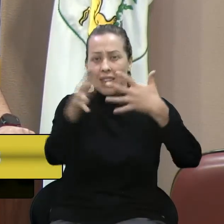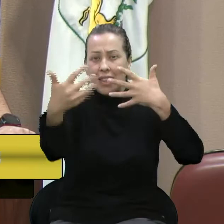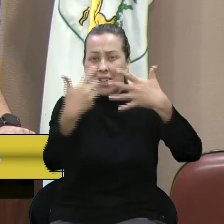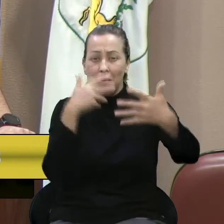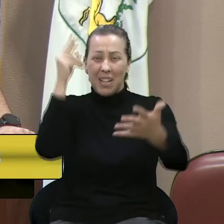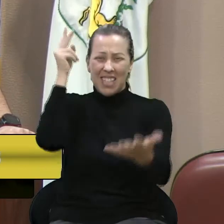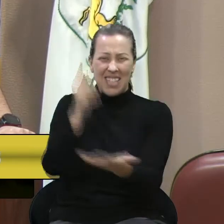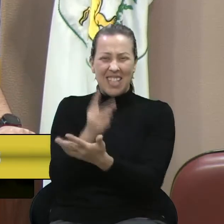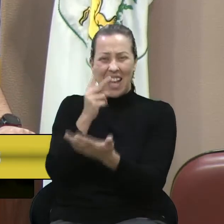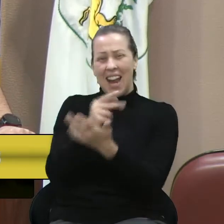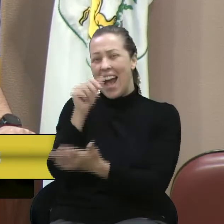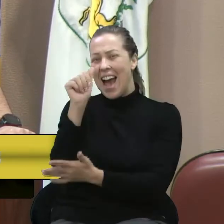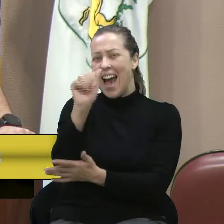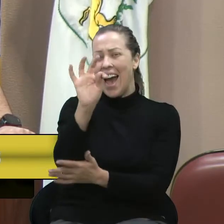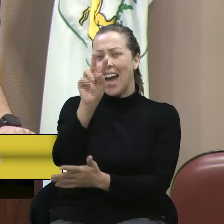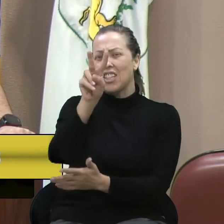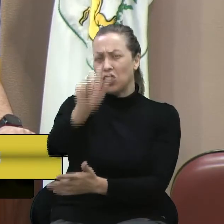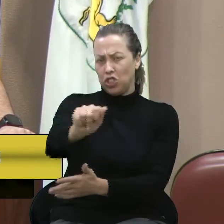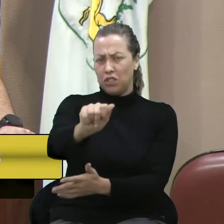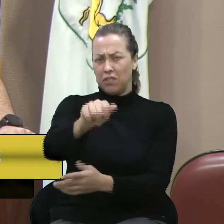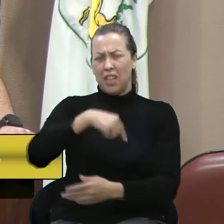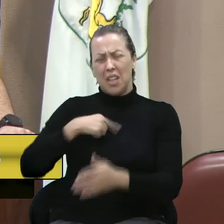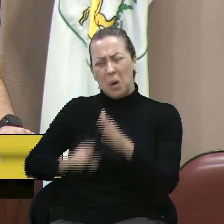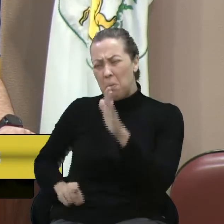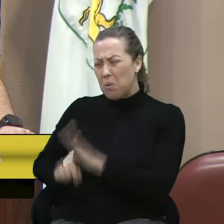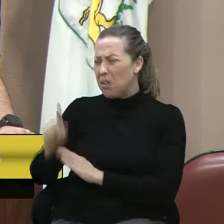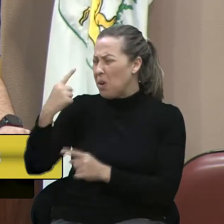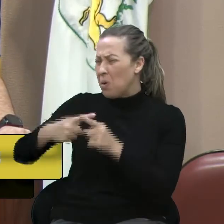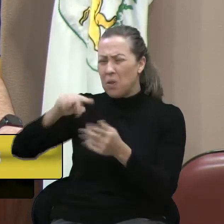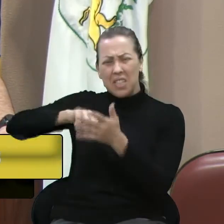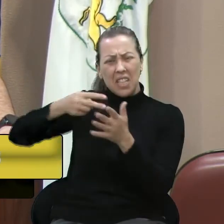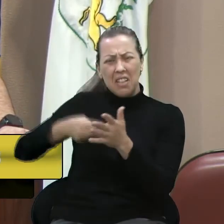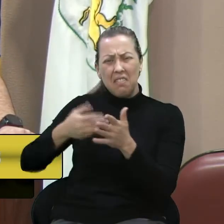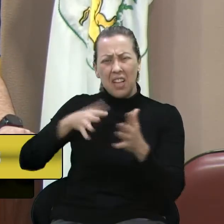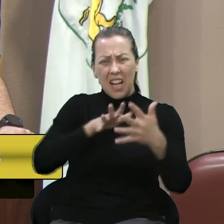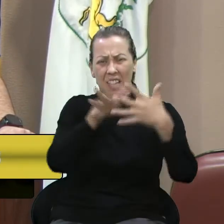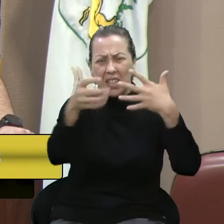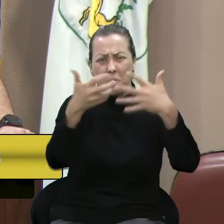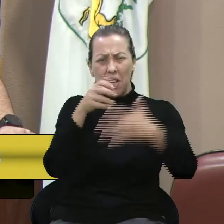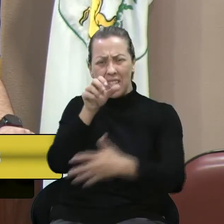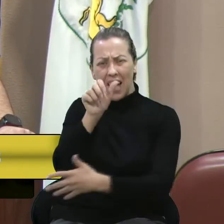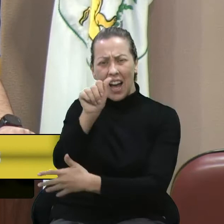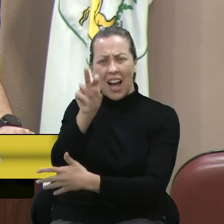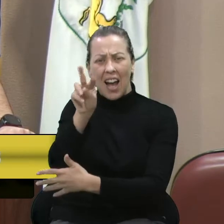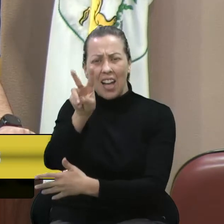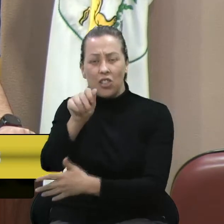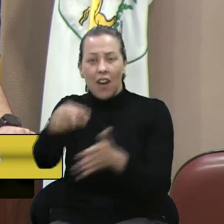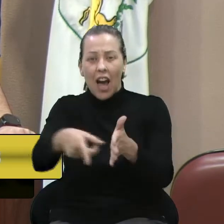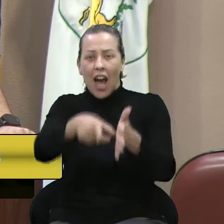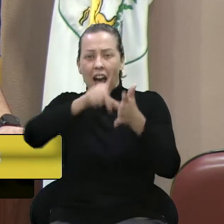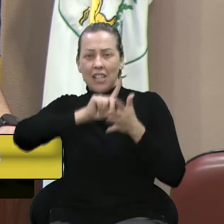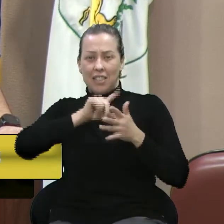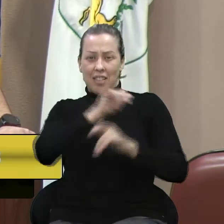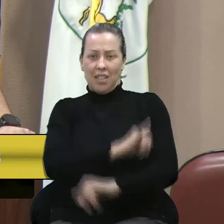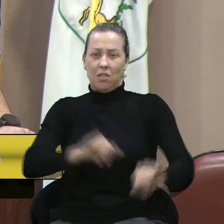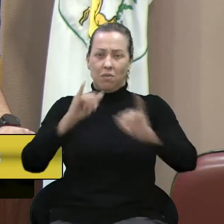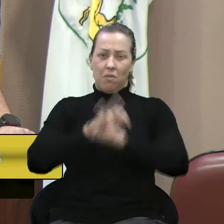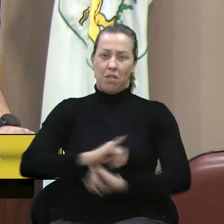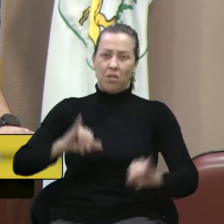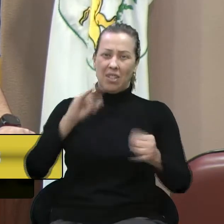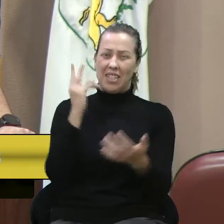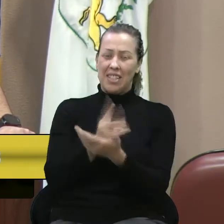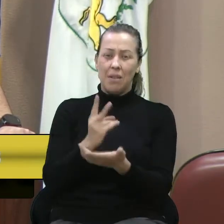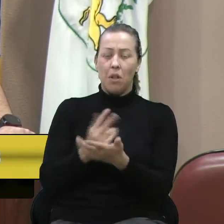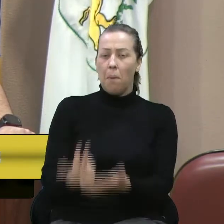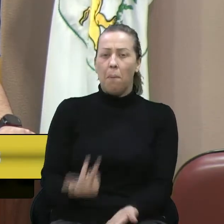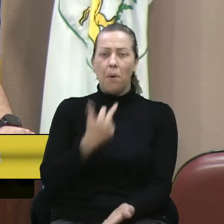ativa. Aí perguntavam para ele, mas Cancian, o que é a transparência ativa? Nós temos que antecipar as informações. Nós